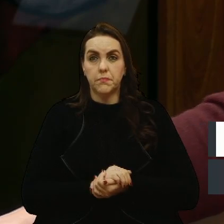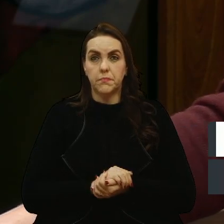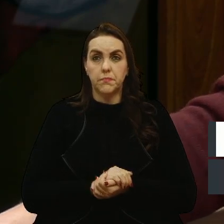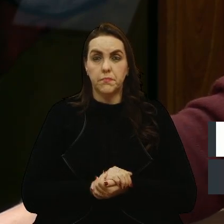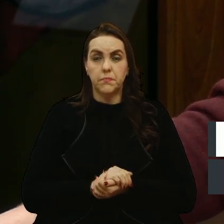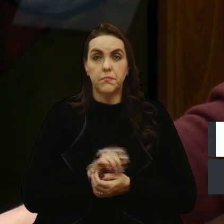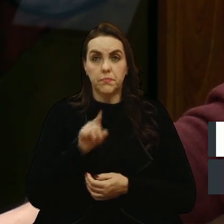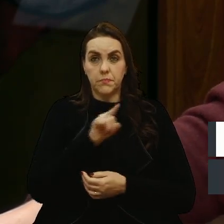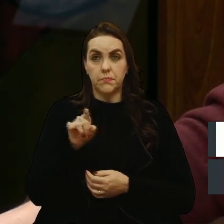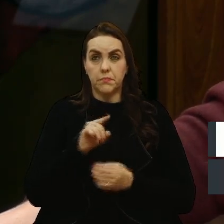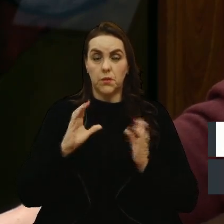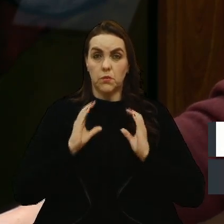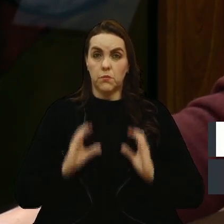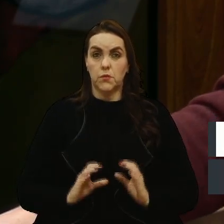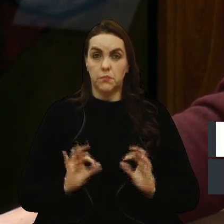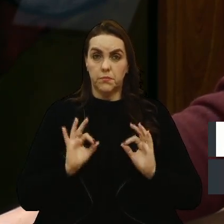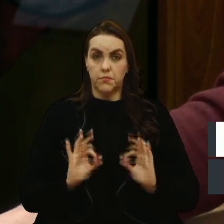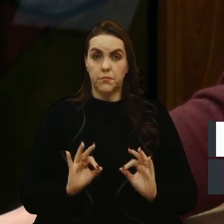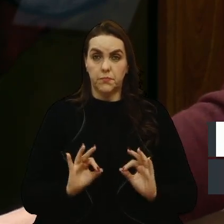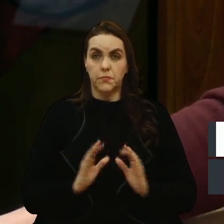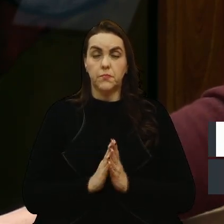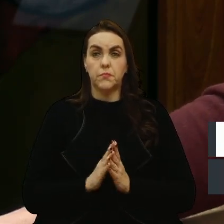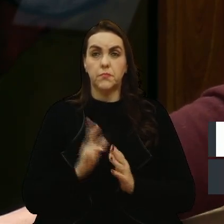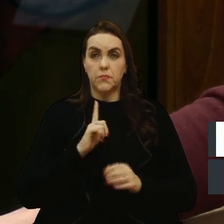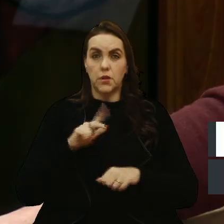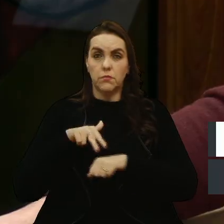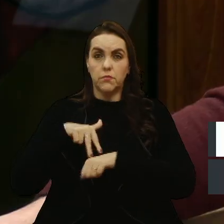Eles têm postura, eles têm posição.